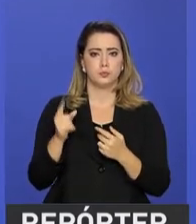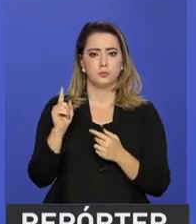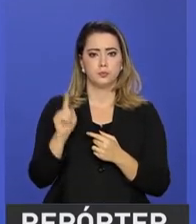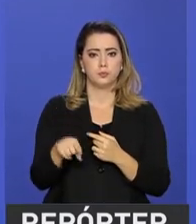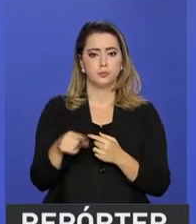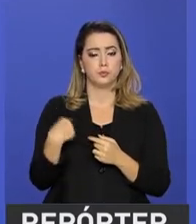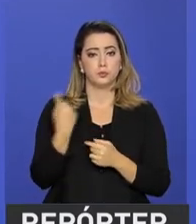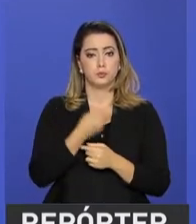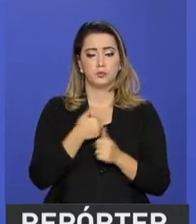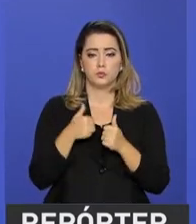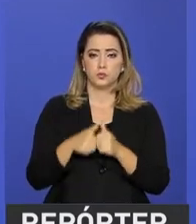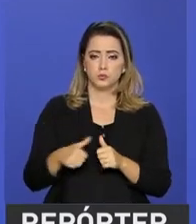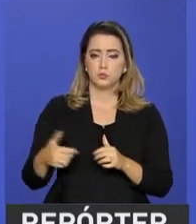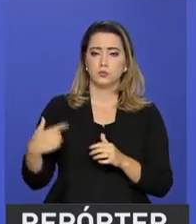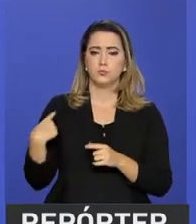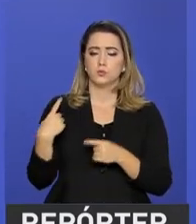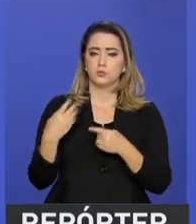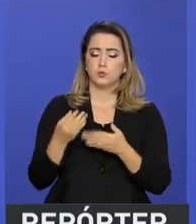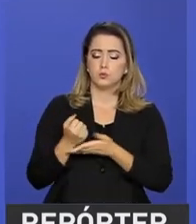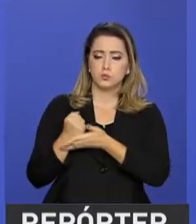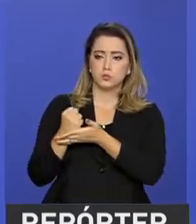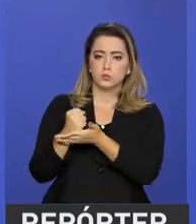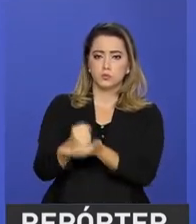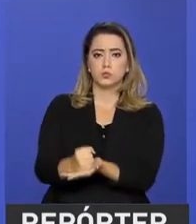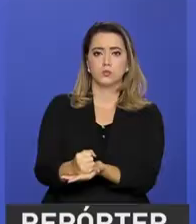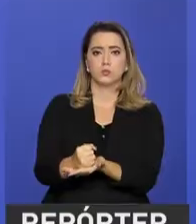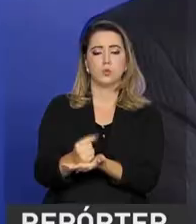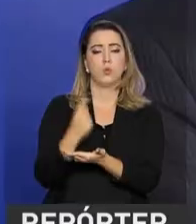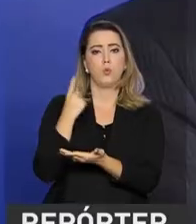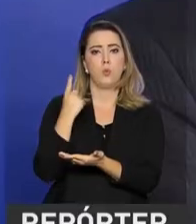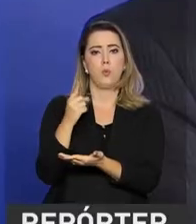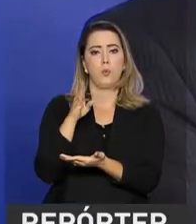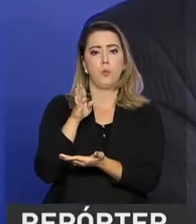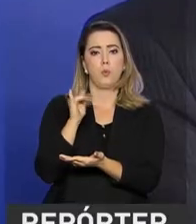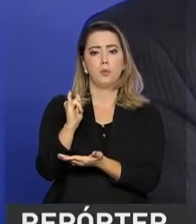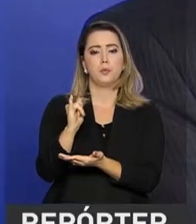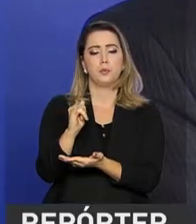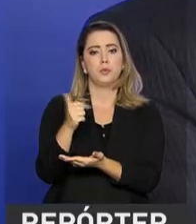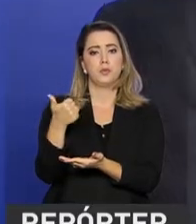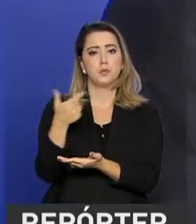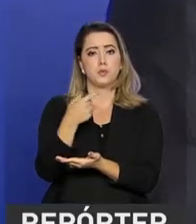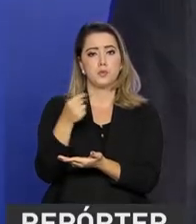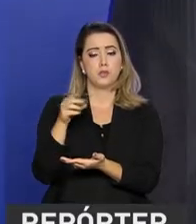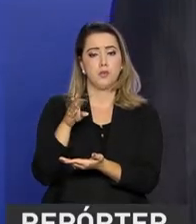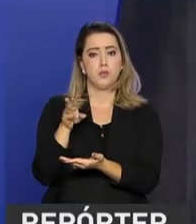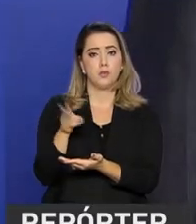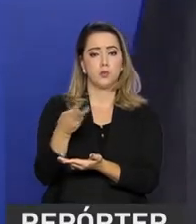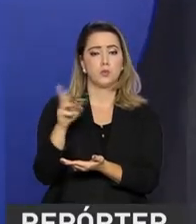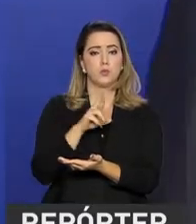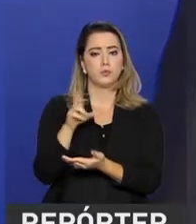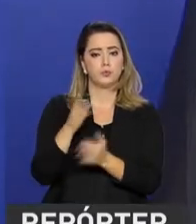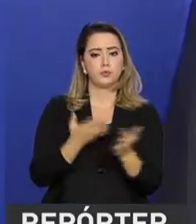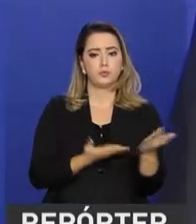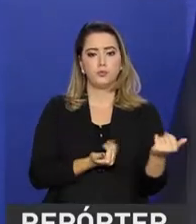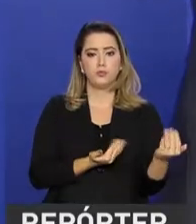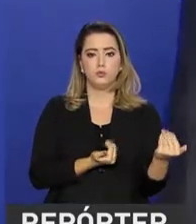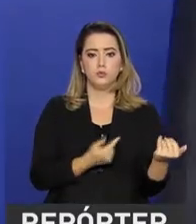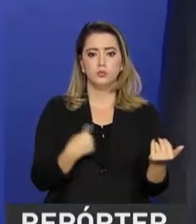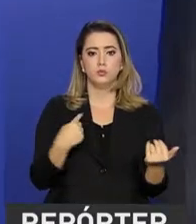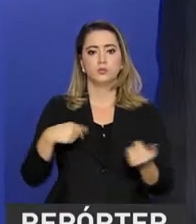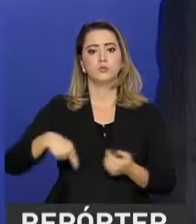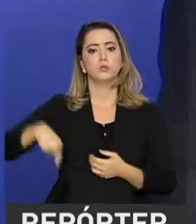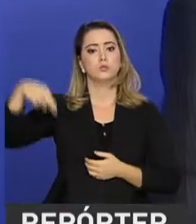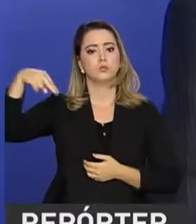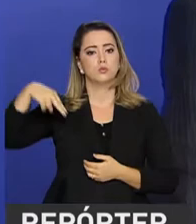nós estaremos presidente disponibilizando 1 bilhão 120 milhões para que jovens do norte